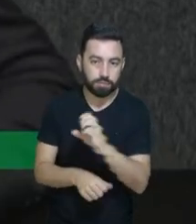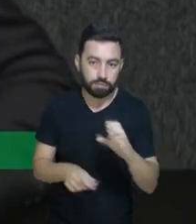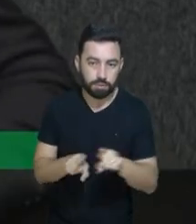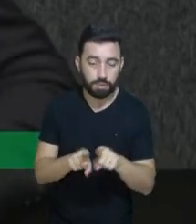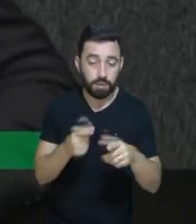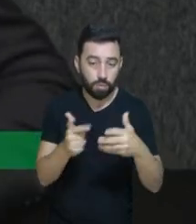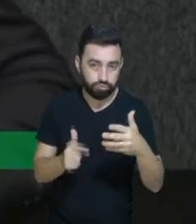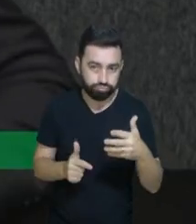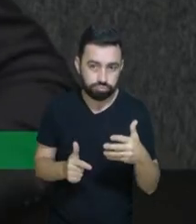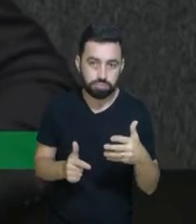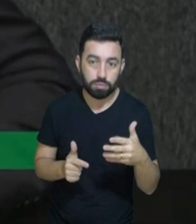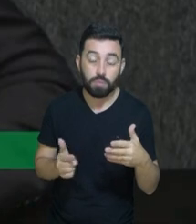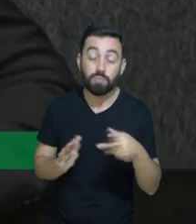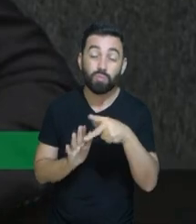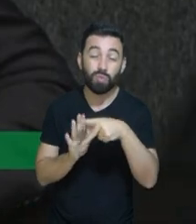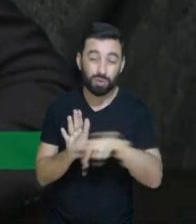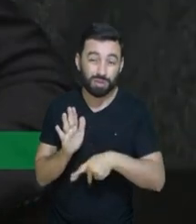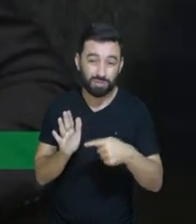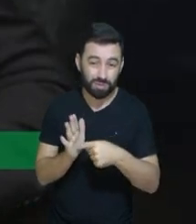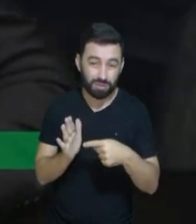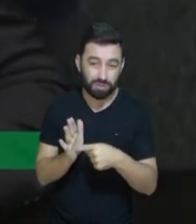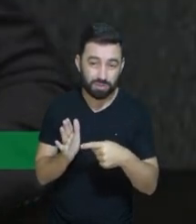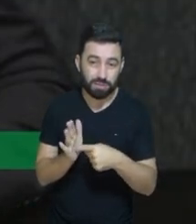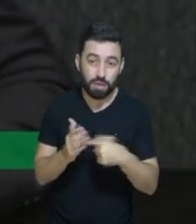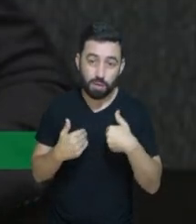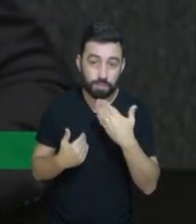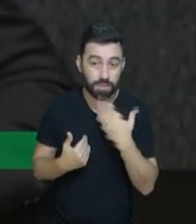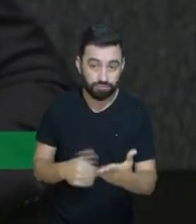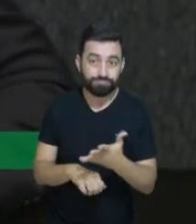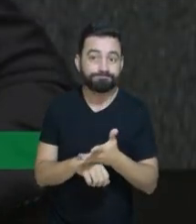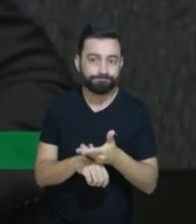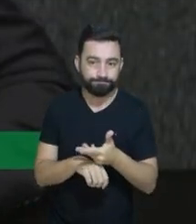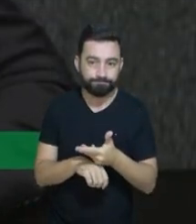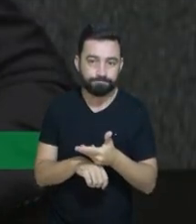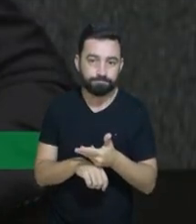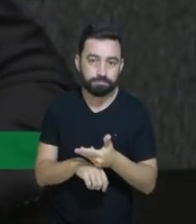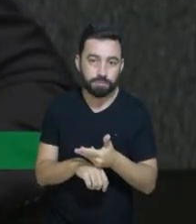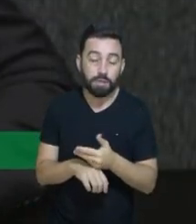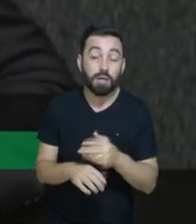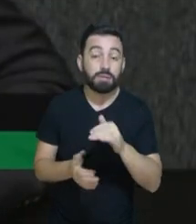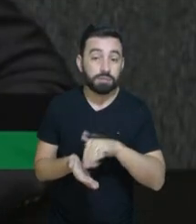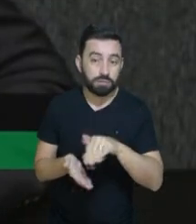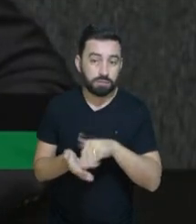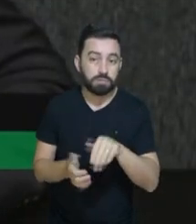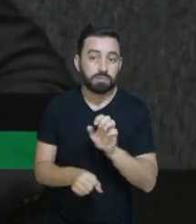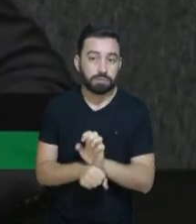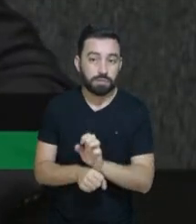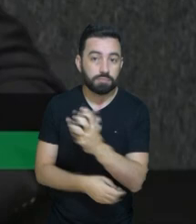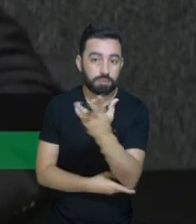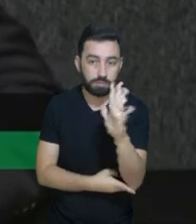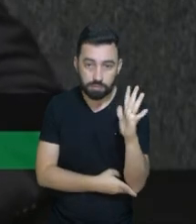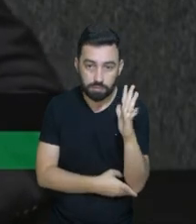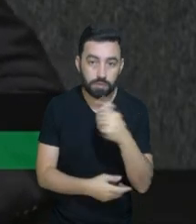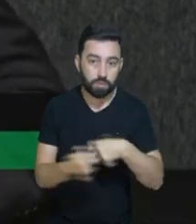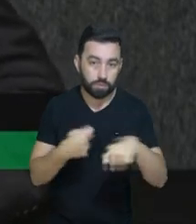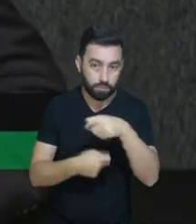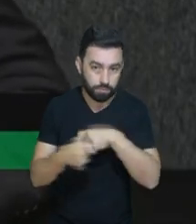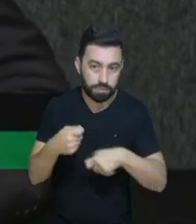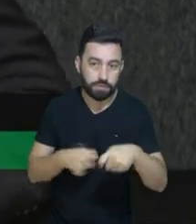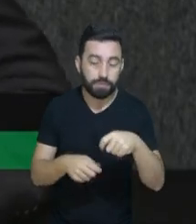providências esse projeto eu estou pedindo dirigência a secretaria de estado do meio ambiente da economia